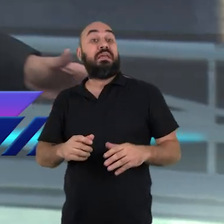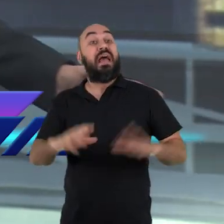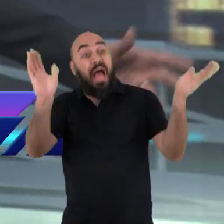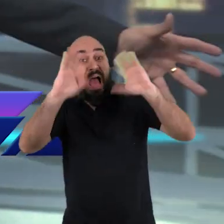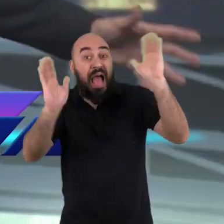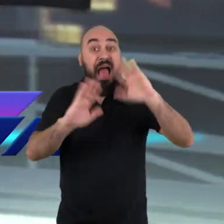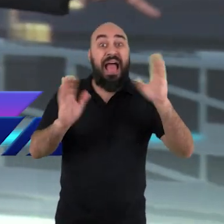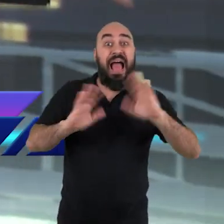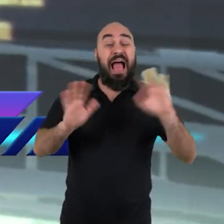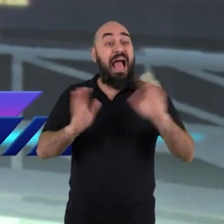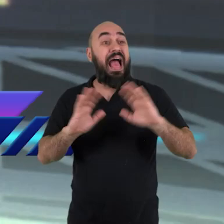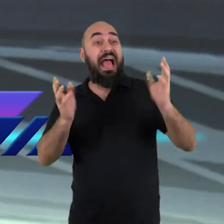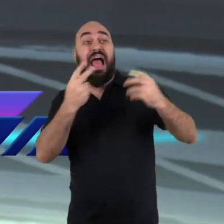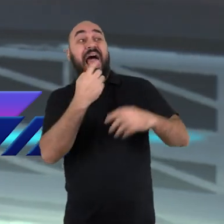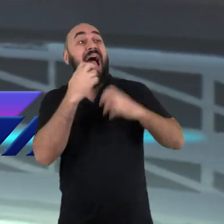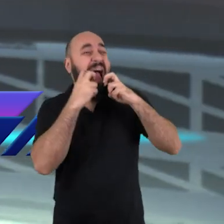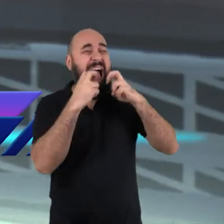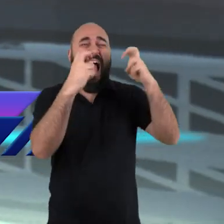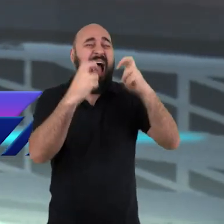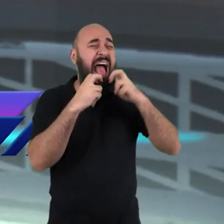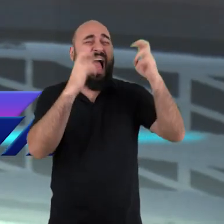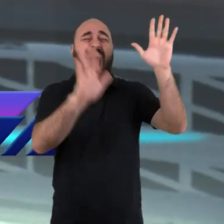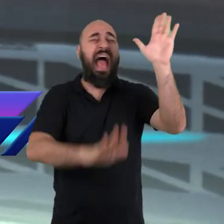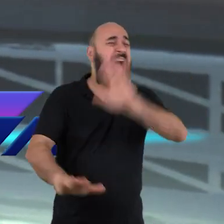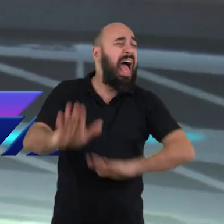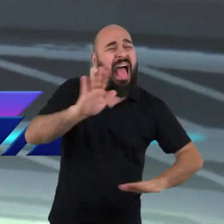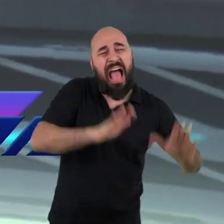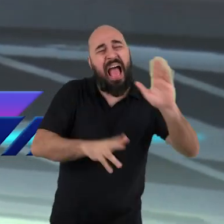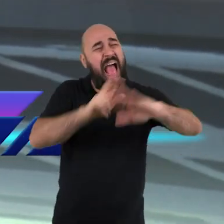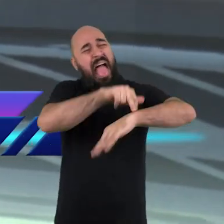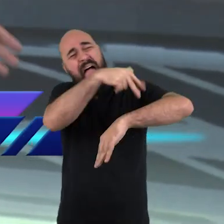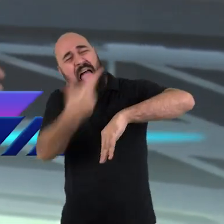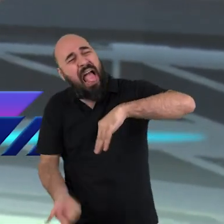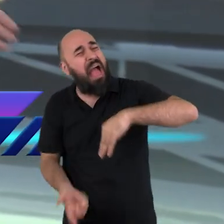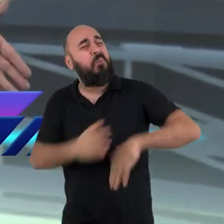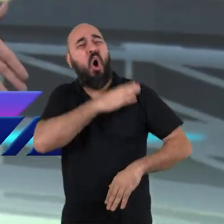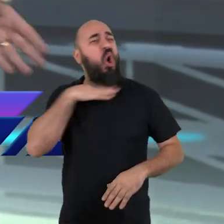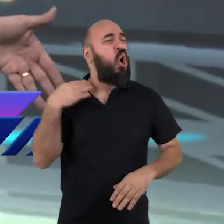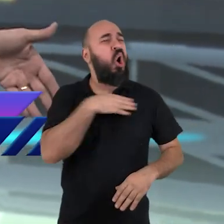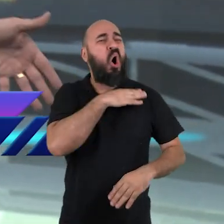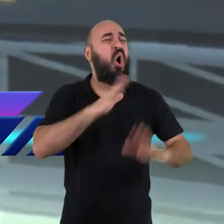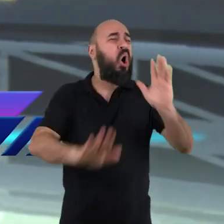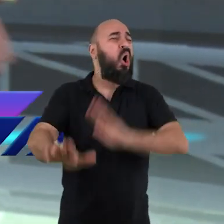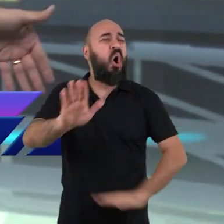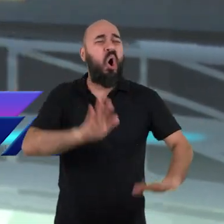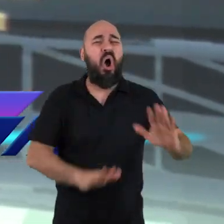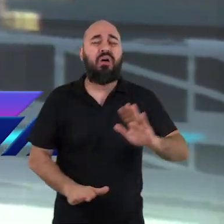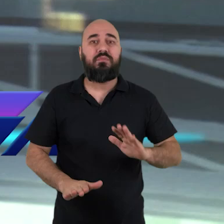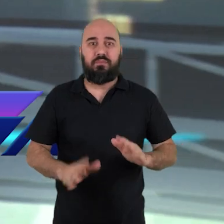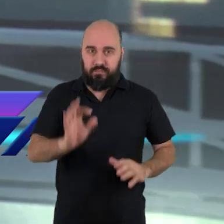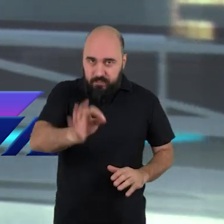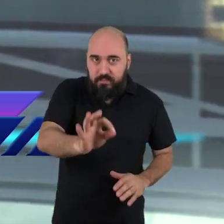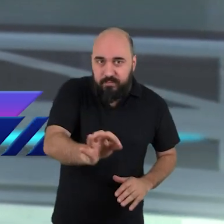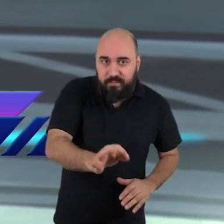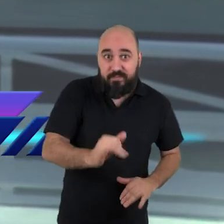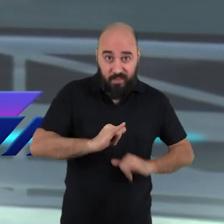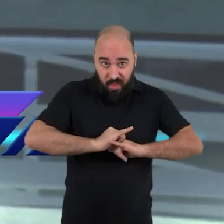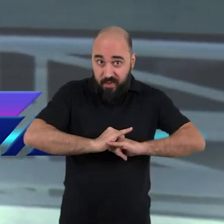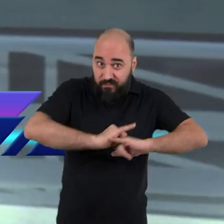Você grita: não, ei, não vai, não segue. Cuidado, olha aí, a ponte vai cair, está quebrada.